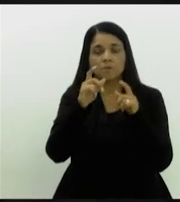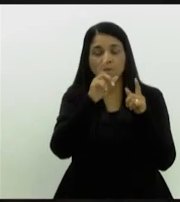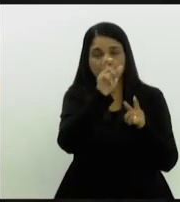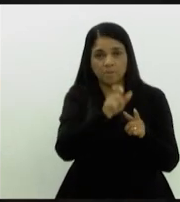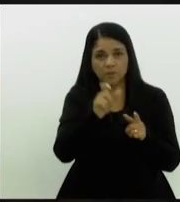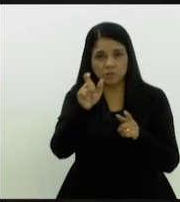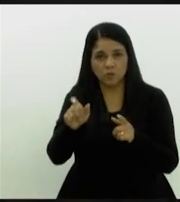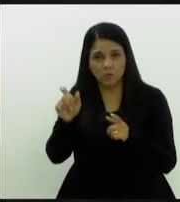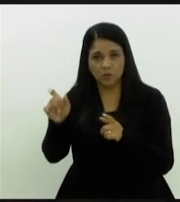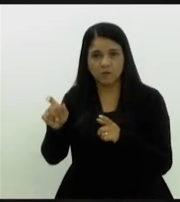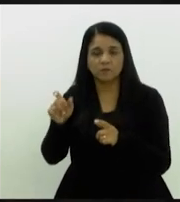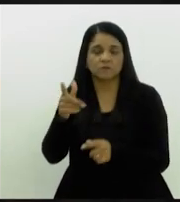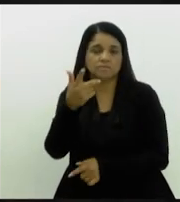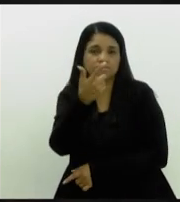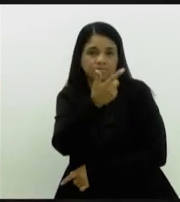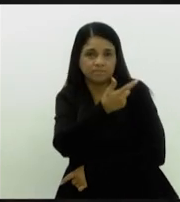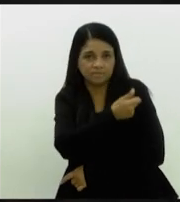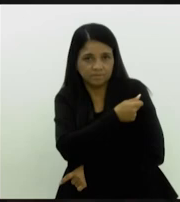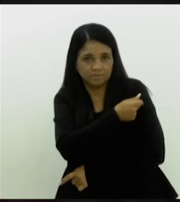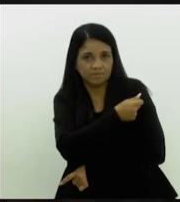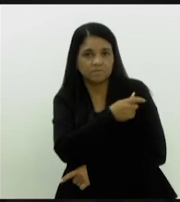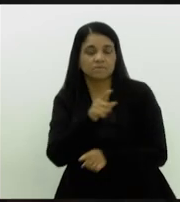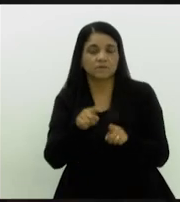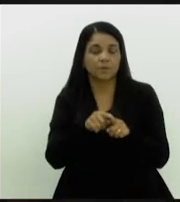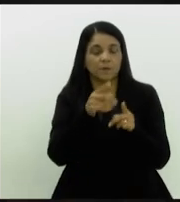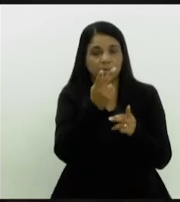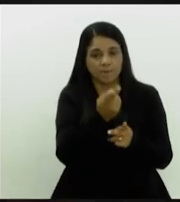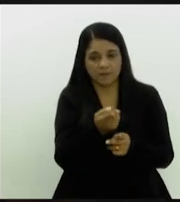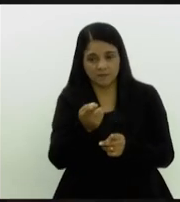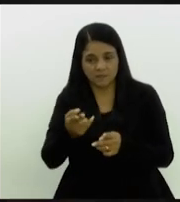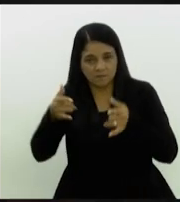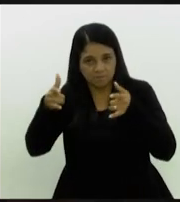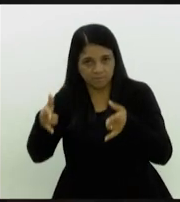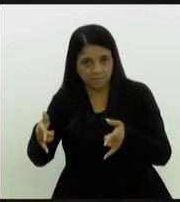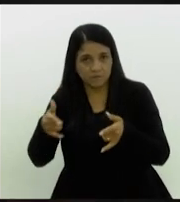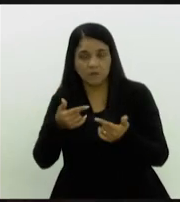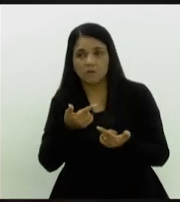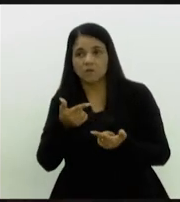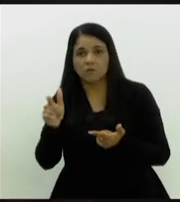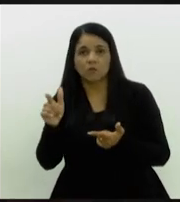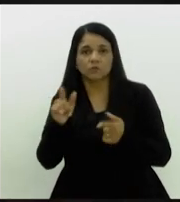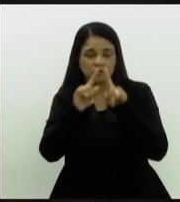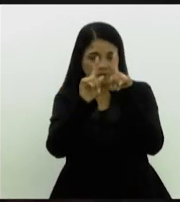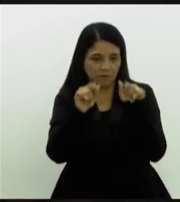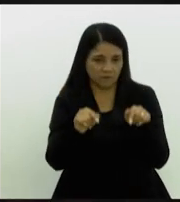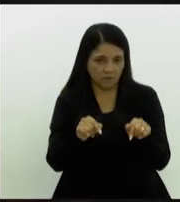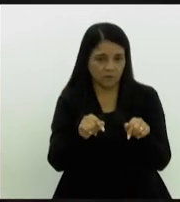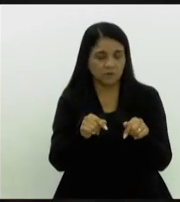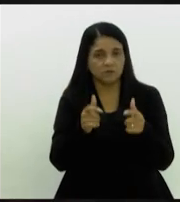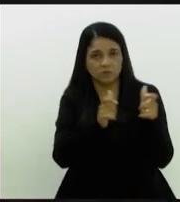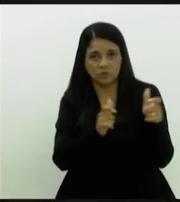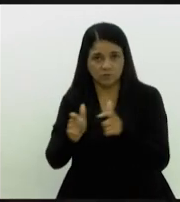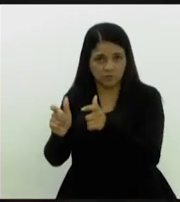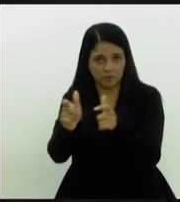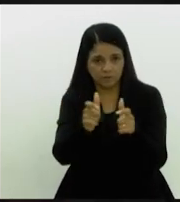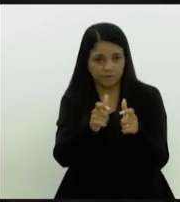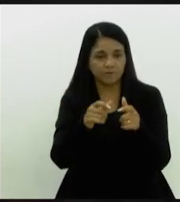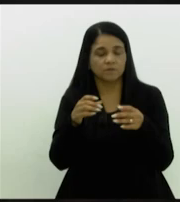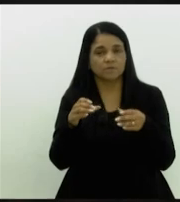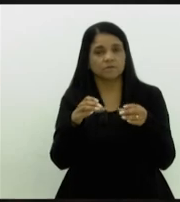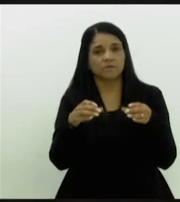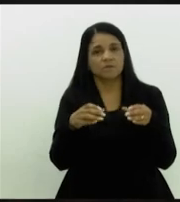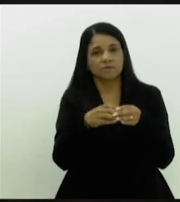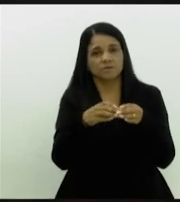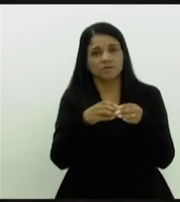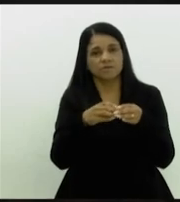vacinação, excetuando-se a identidade do servidor e dá outras providências. Pareceres das comissões Constituição